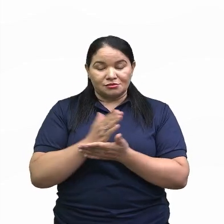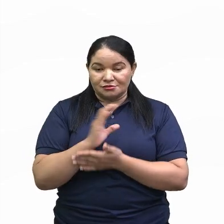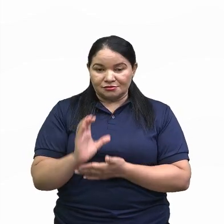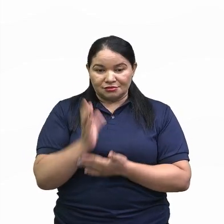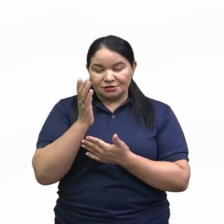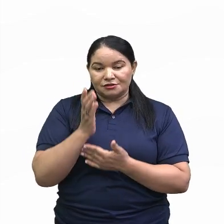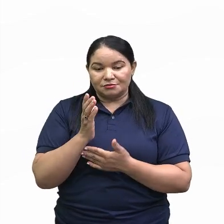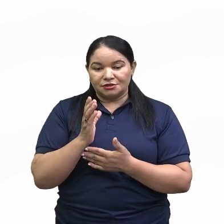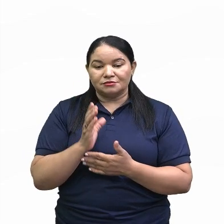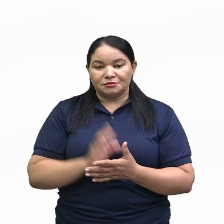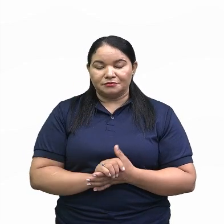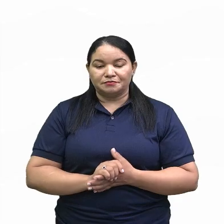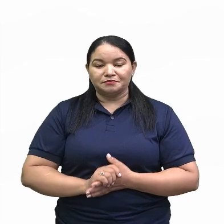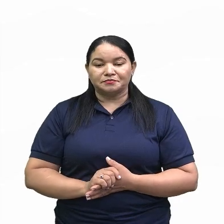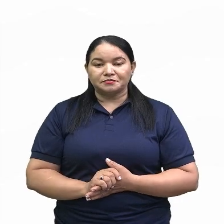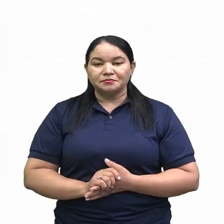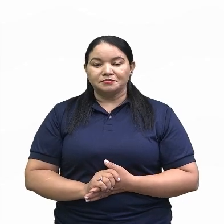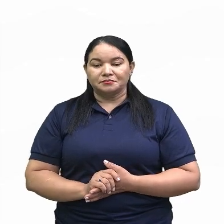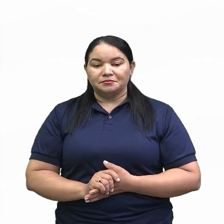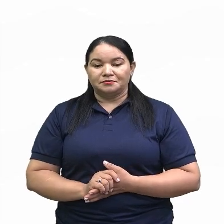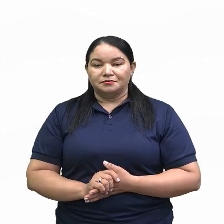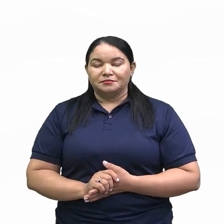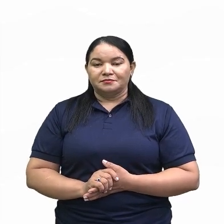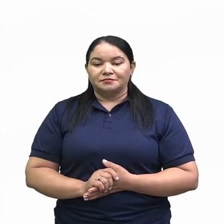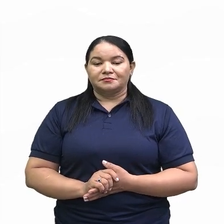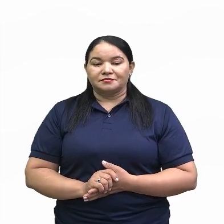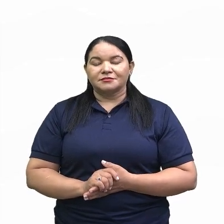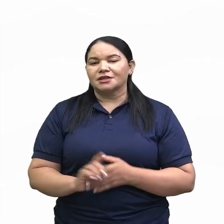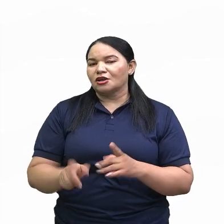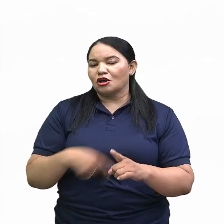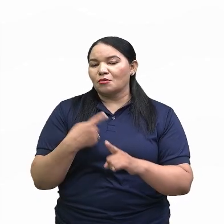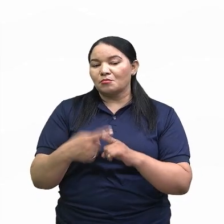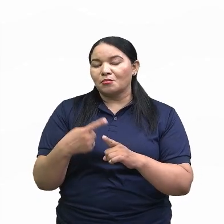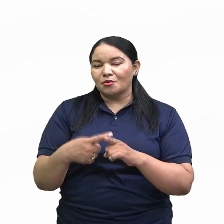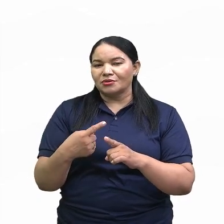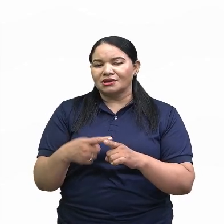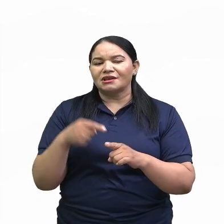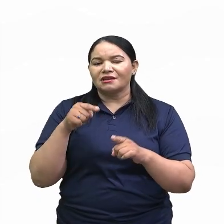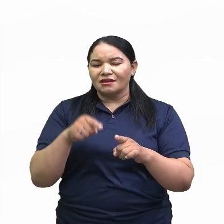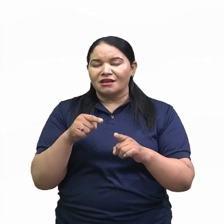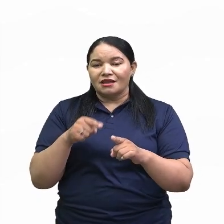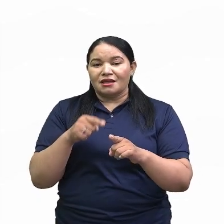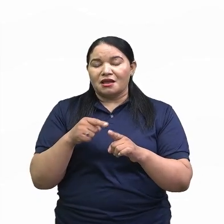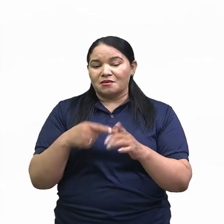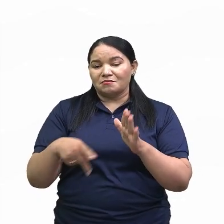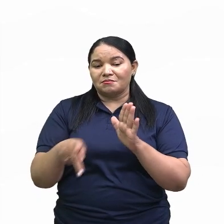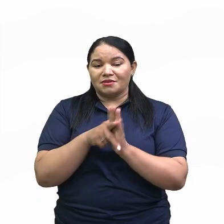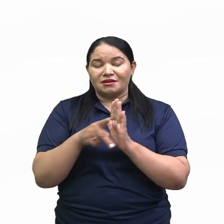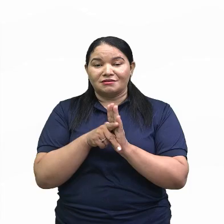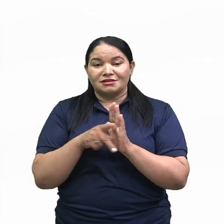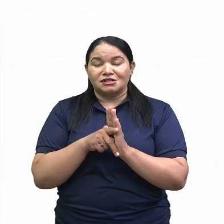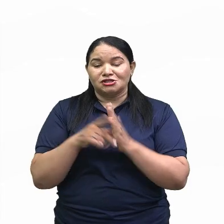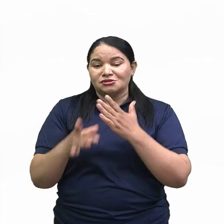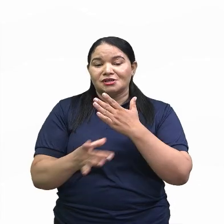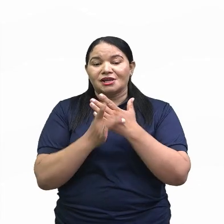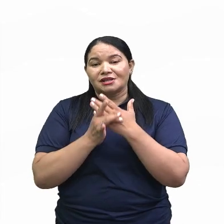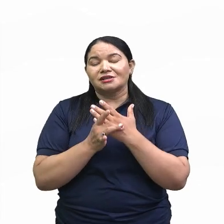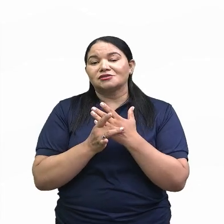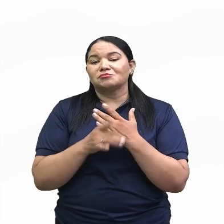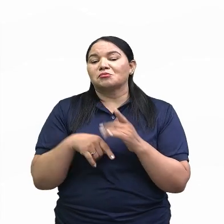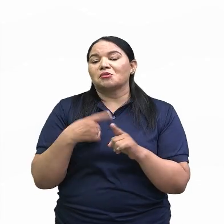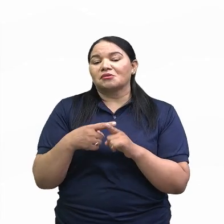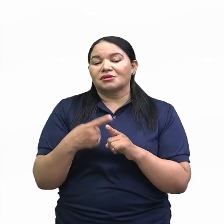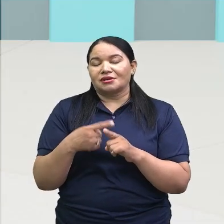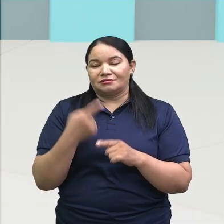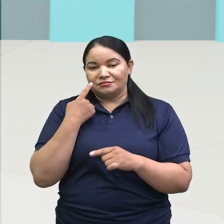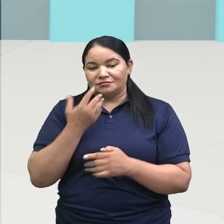situações a respeito dessa obra, ok? Porque ela é a obra do realismo, a que inaugurou o realismo.